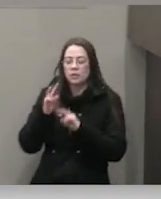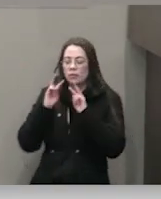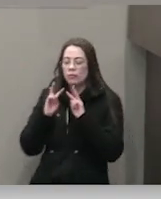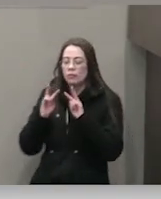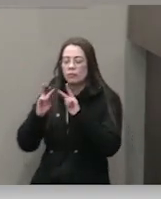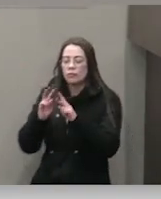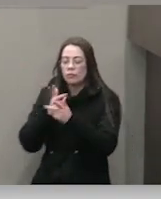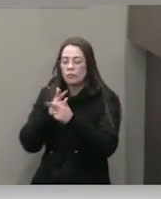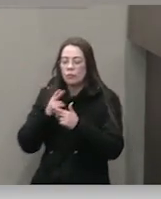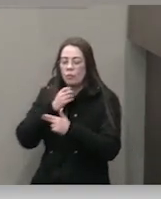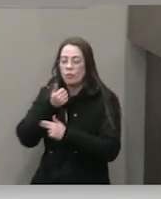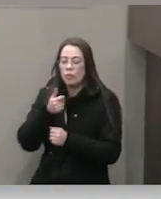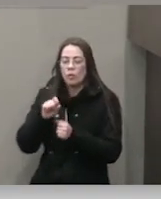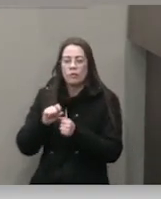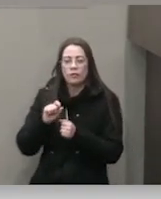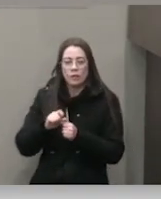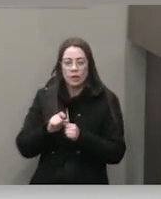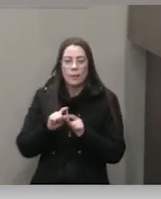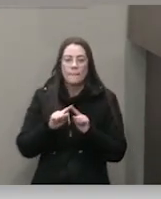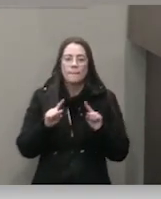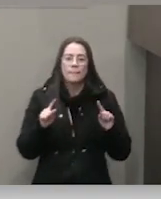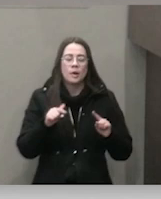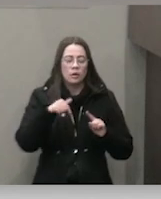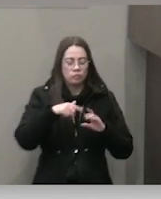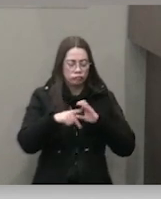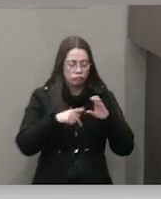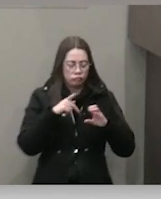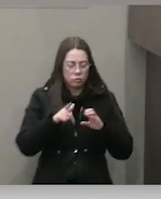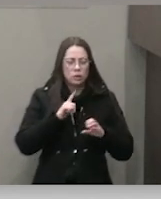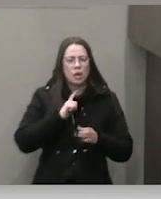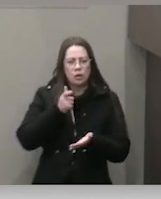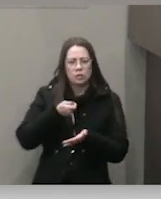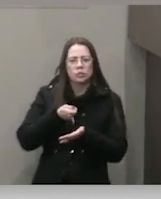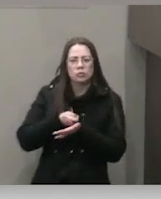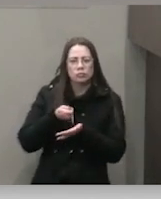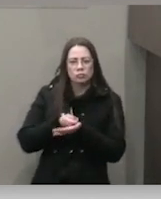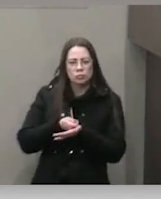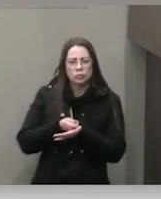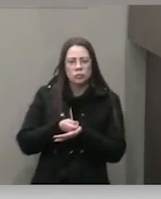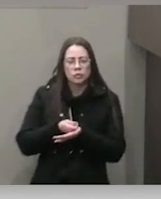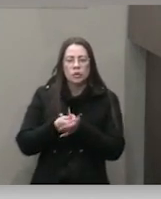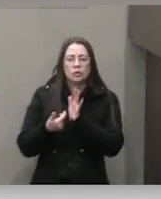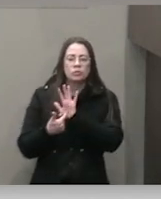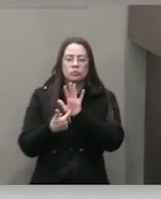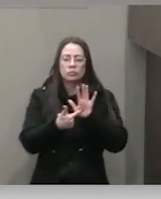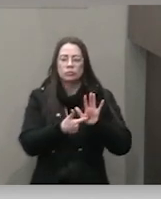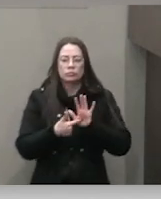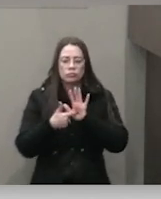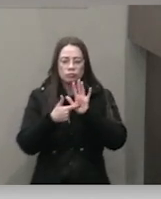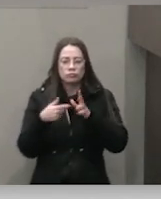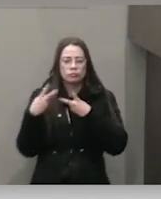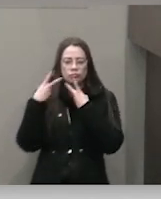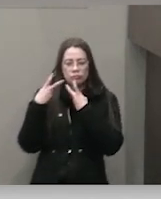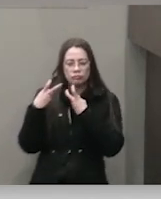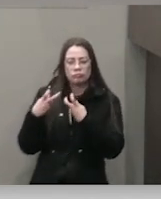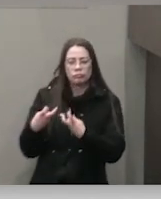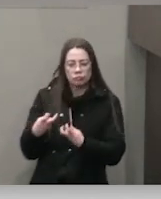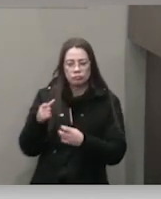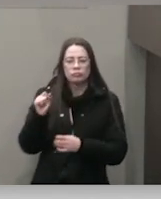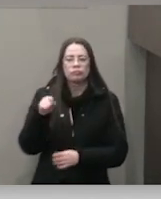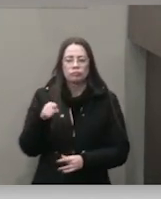Ibope. Mas a casa tem a obrigação, vereador Rafael, de trazer o reconhecimento